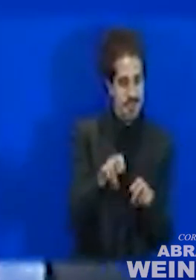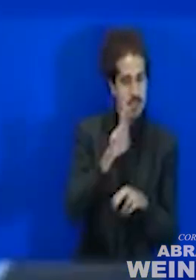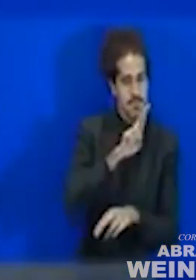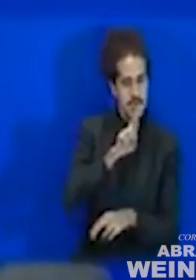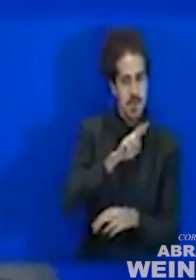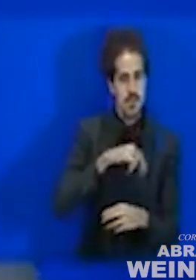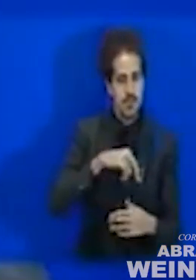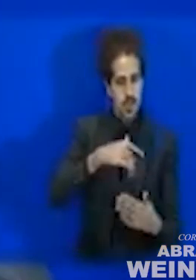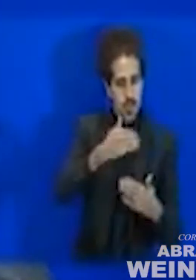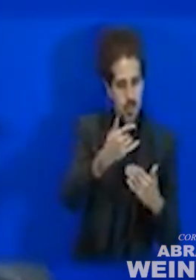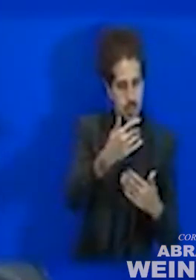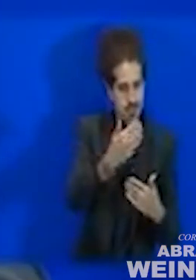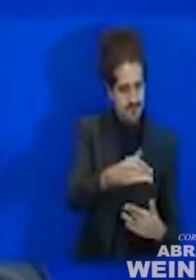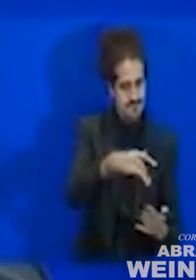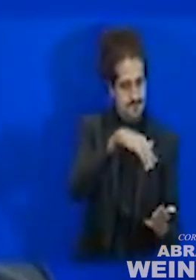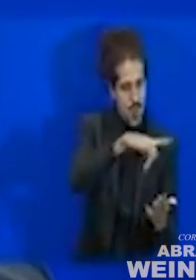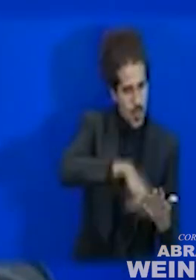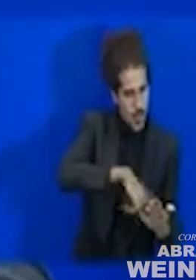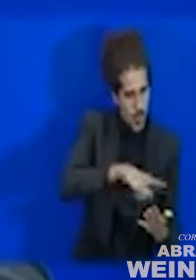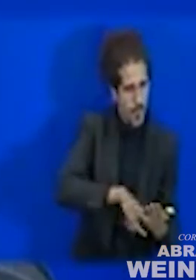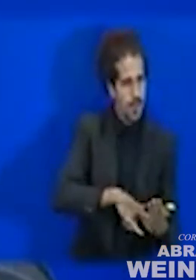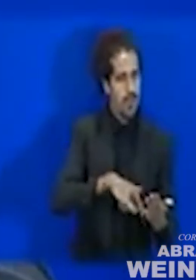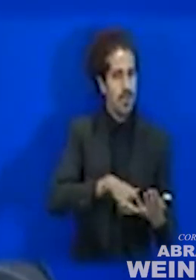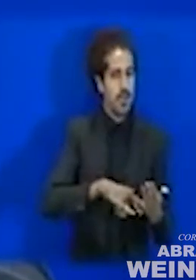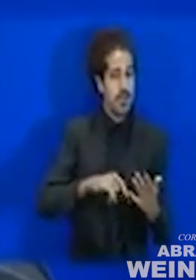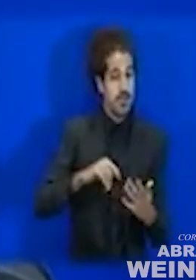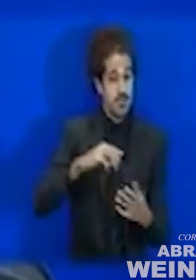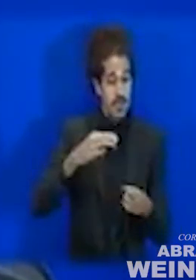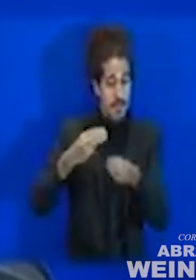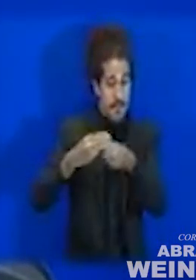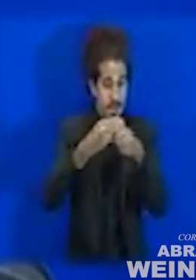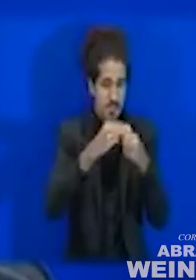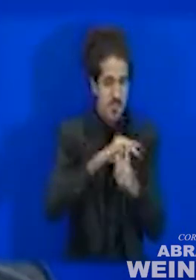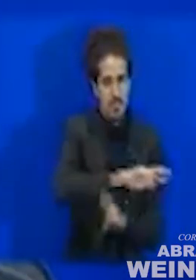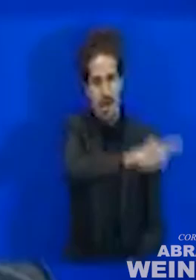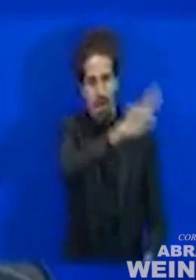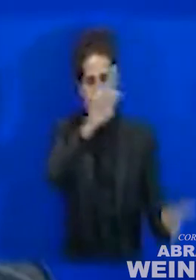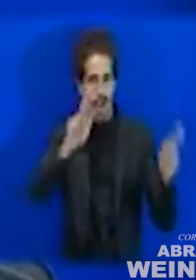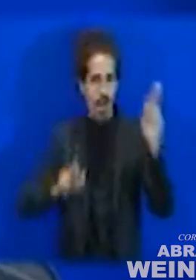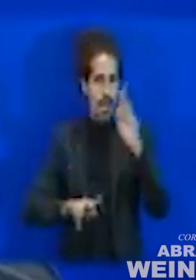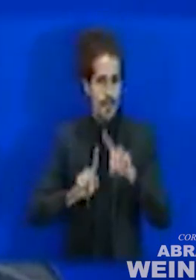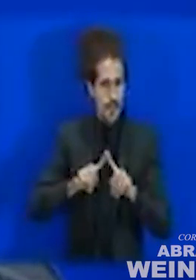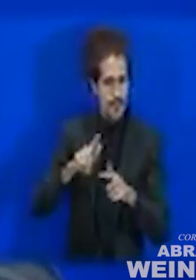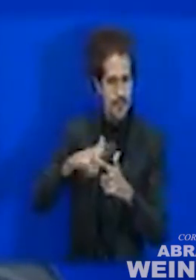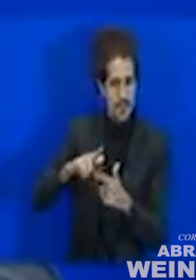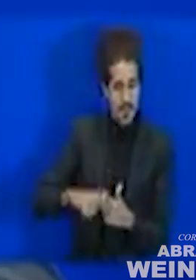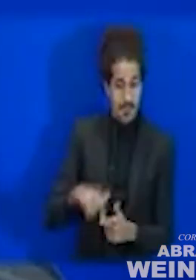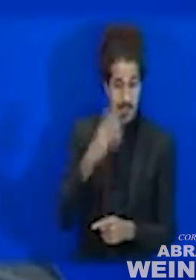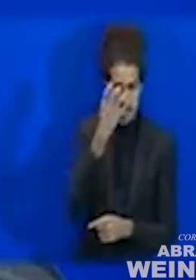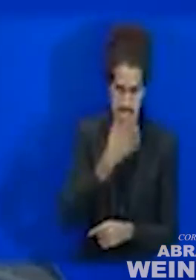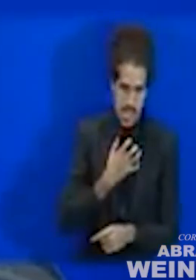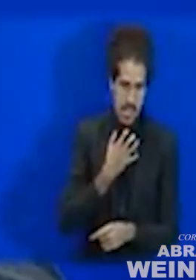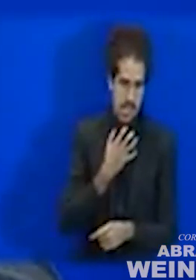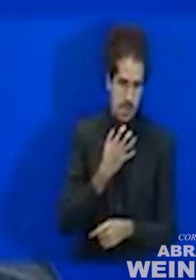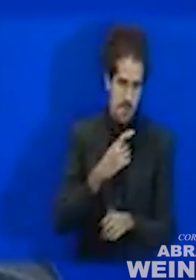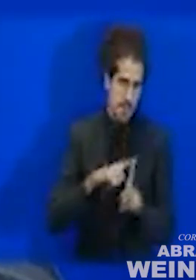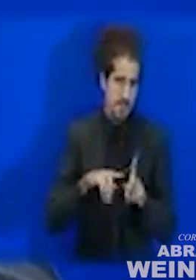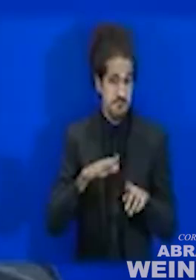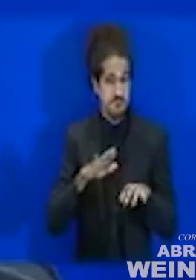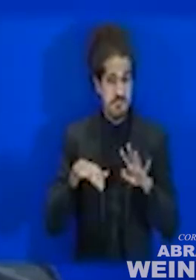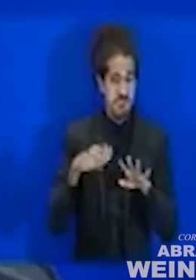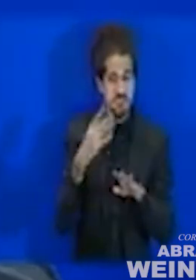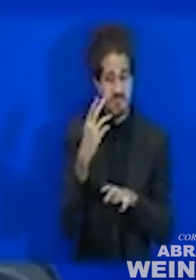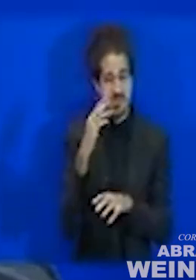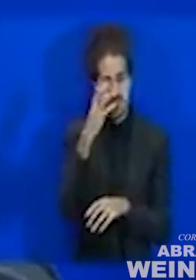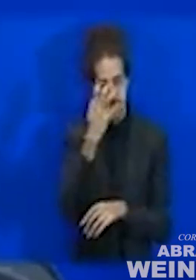local, isso espalhados em 1.700 municípios. Então, os problemas mais graves, que não são graves, vão